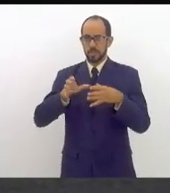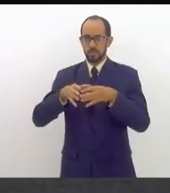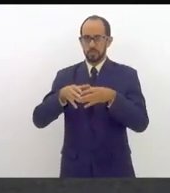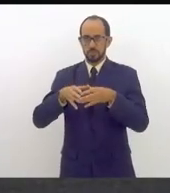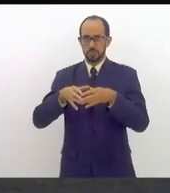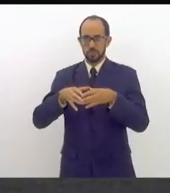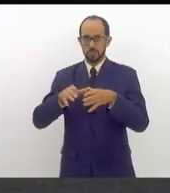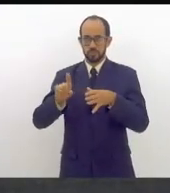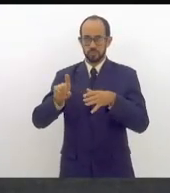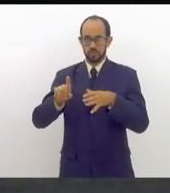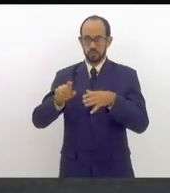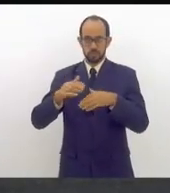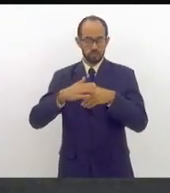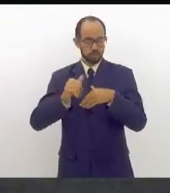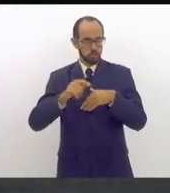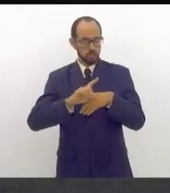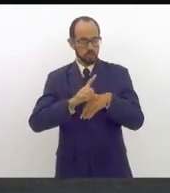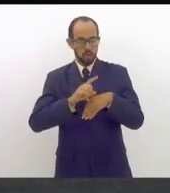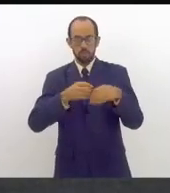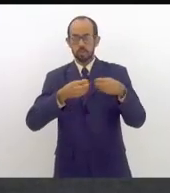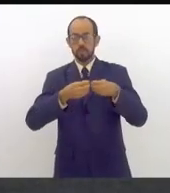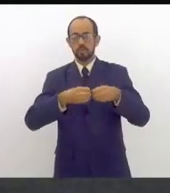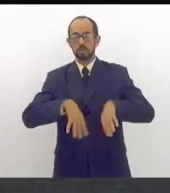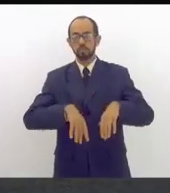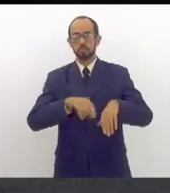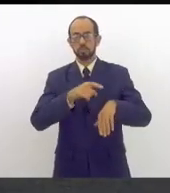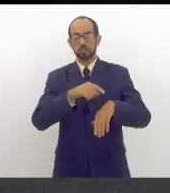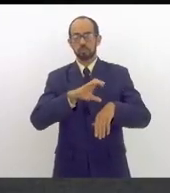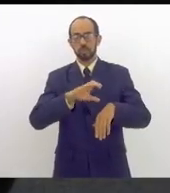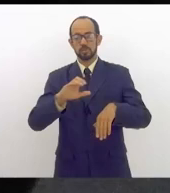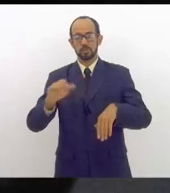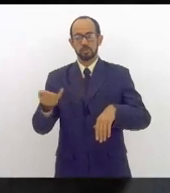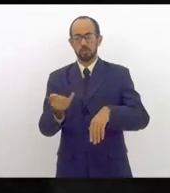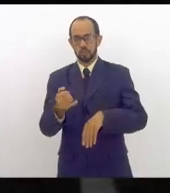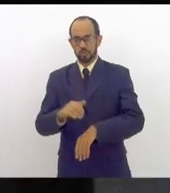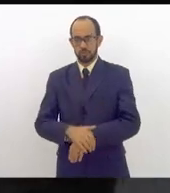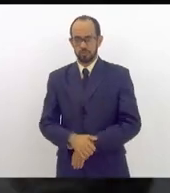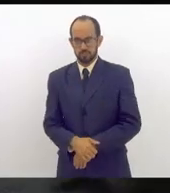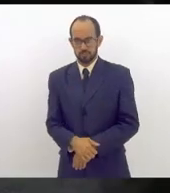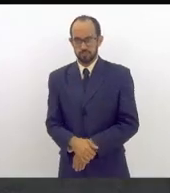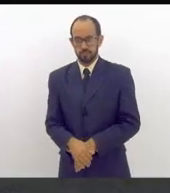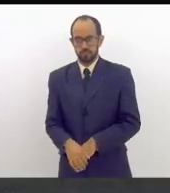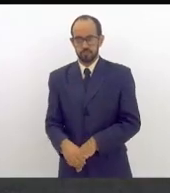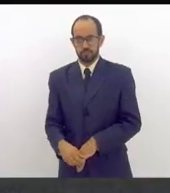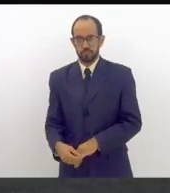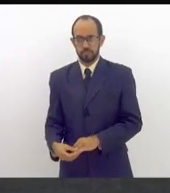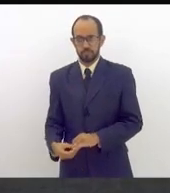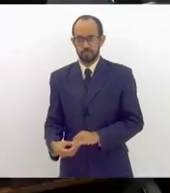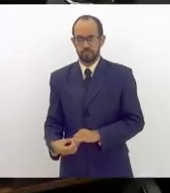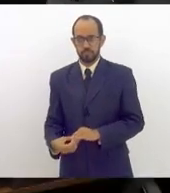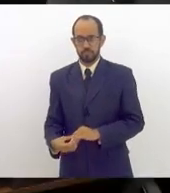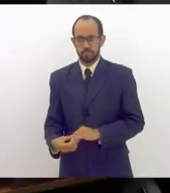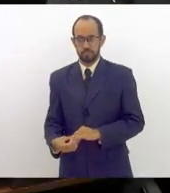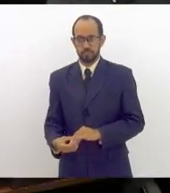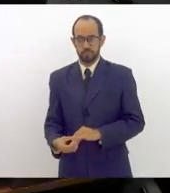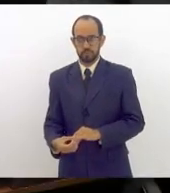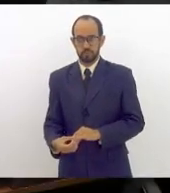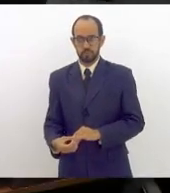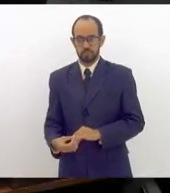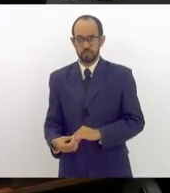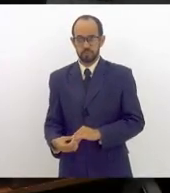não? Não, porque está prejudicado pelo parecer da Comissão de Constituição e Justiça. Ok. Tá caindo isso aqui.